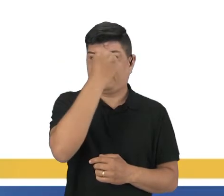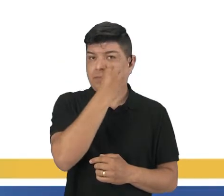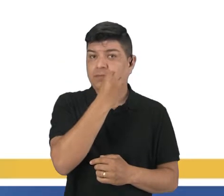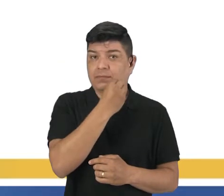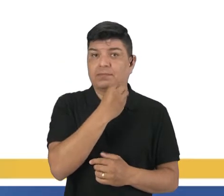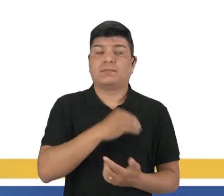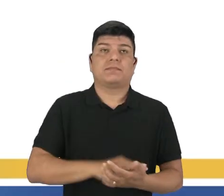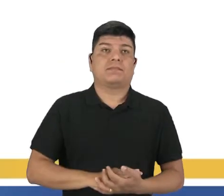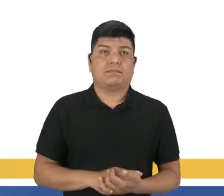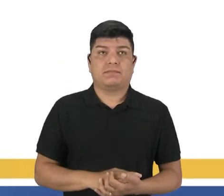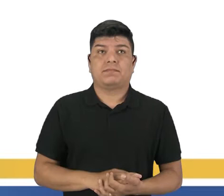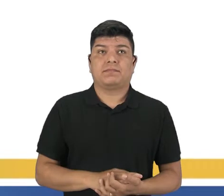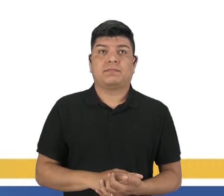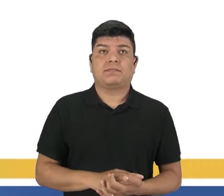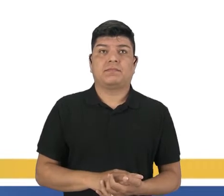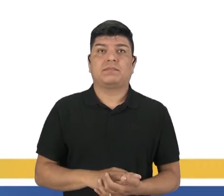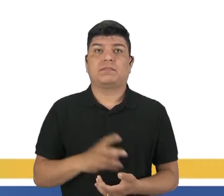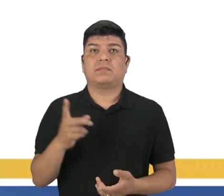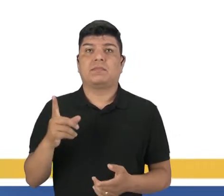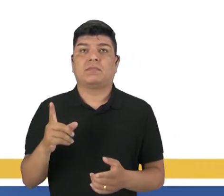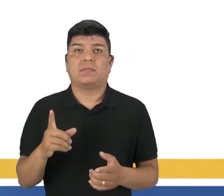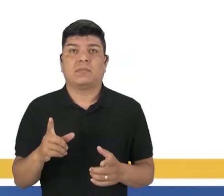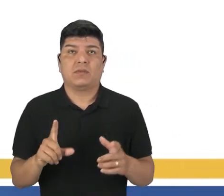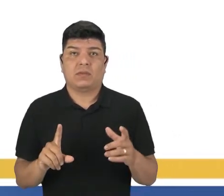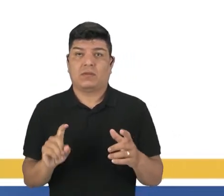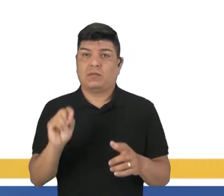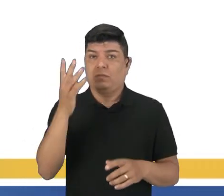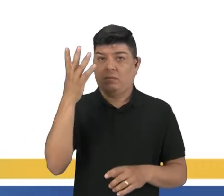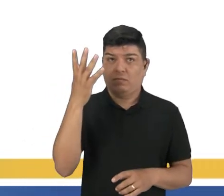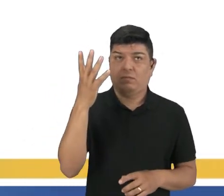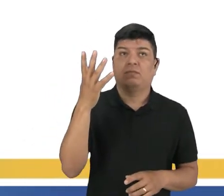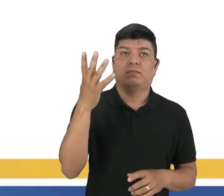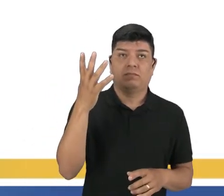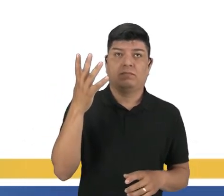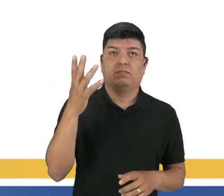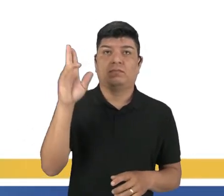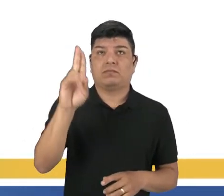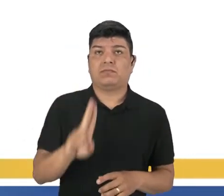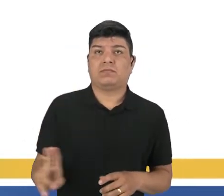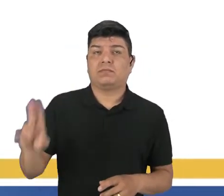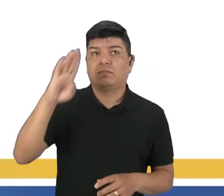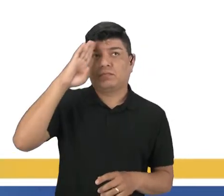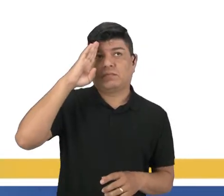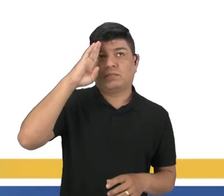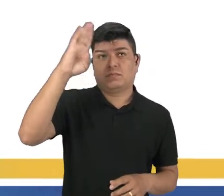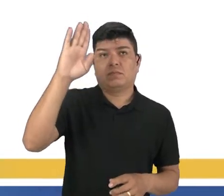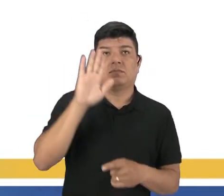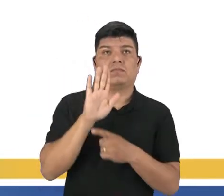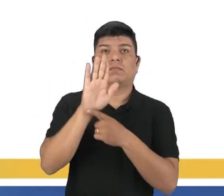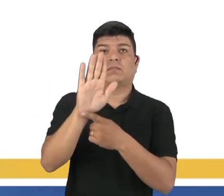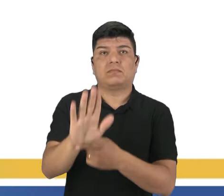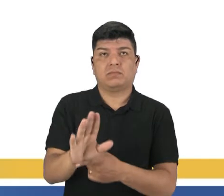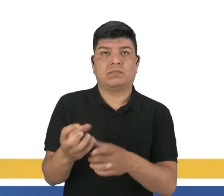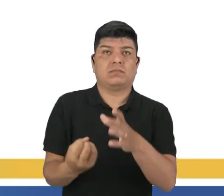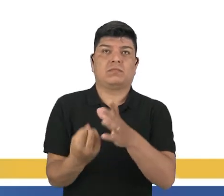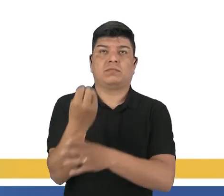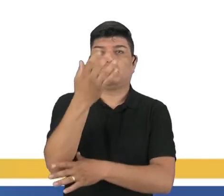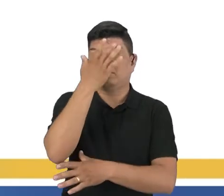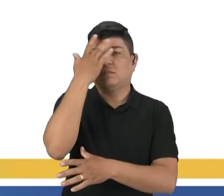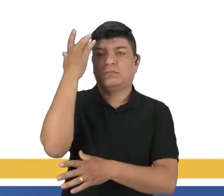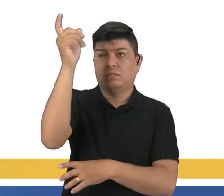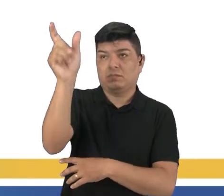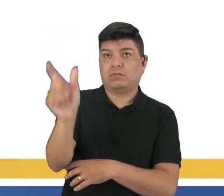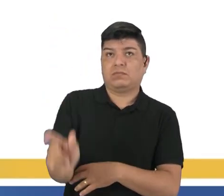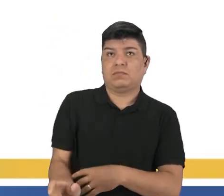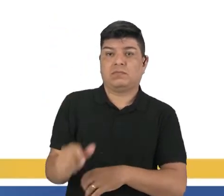maquiagem é a parte da composição do espetáculo. É um instrumento fundamental que auxilia na criação do